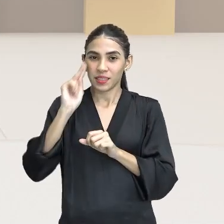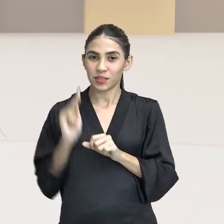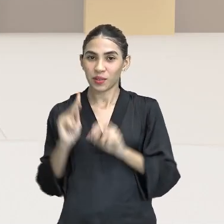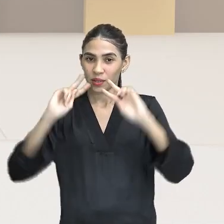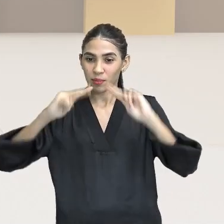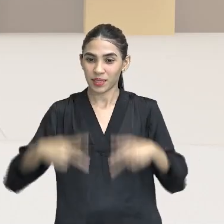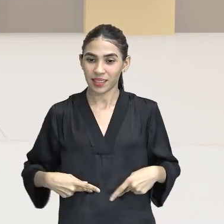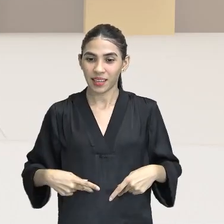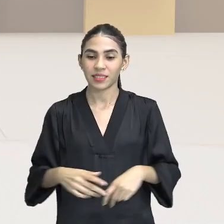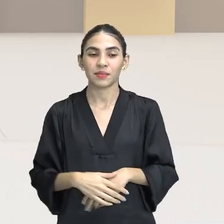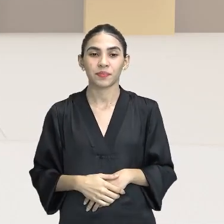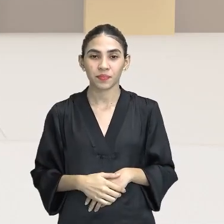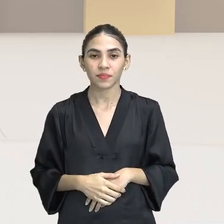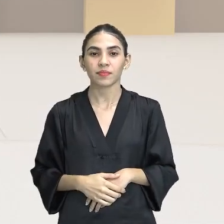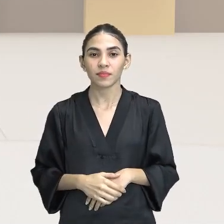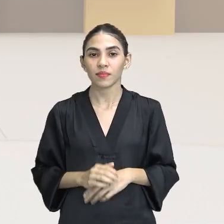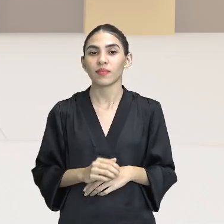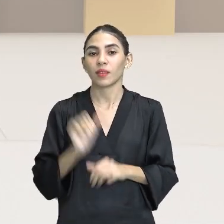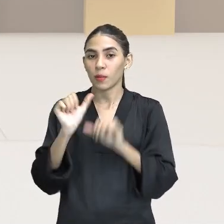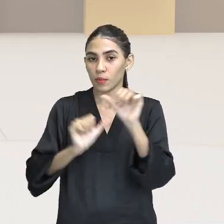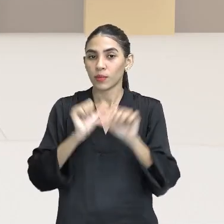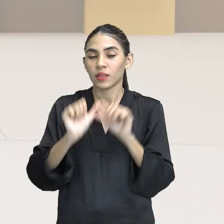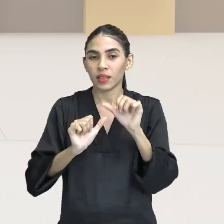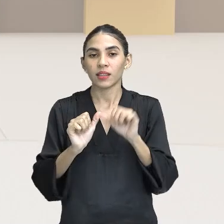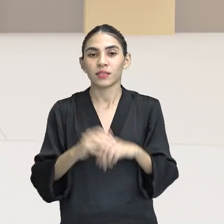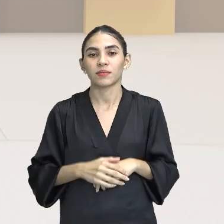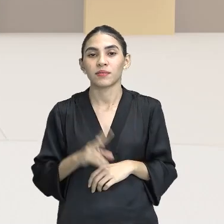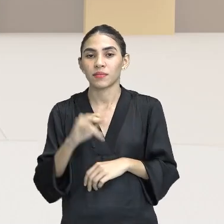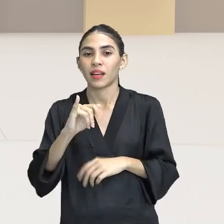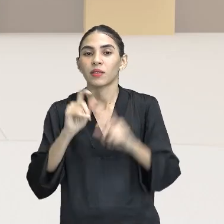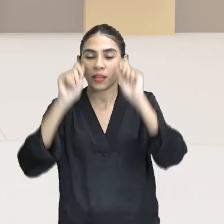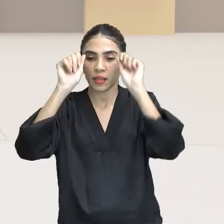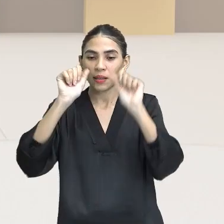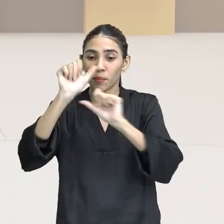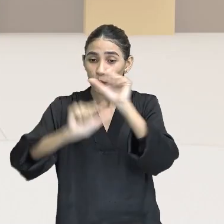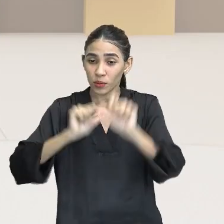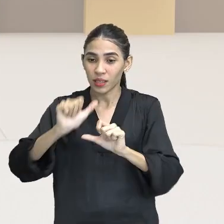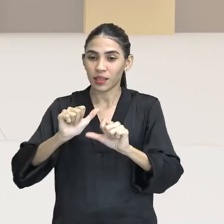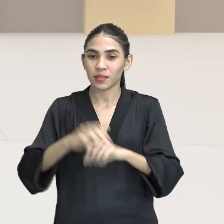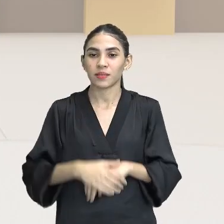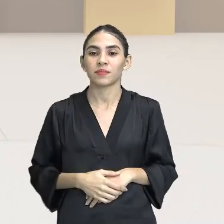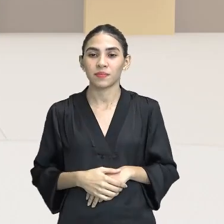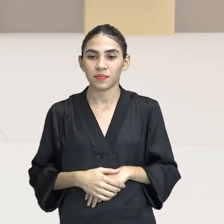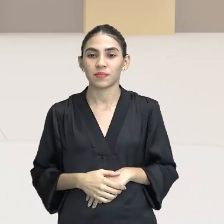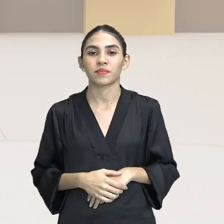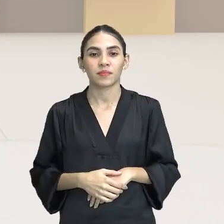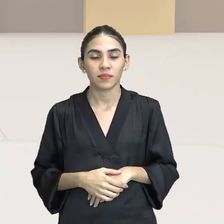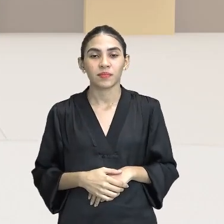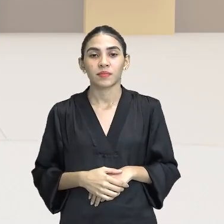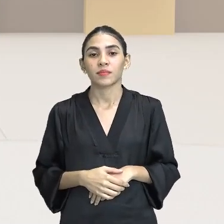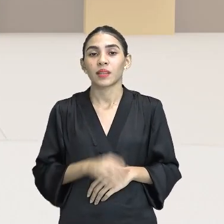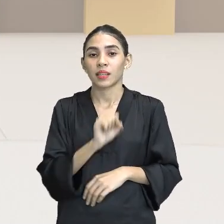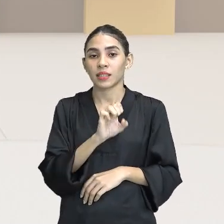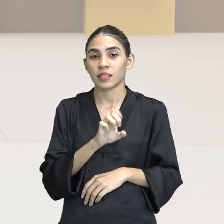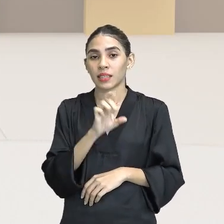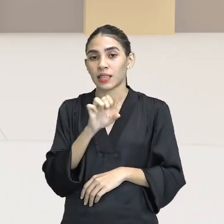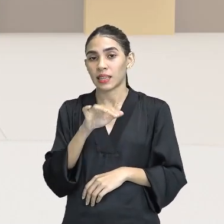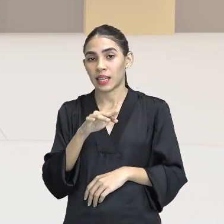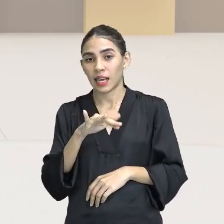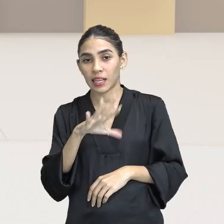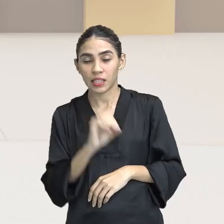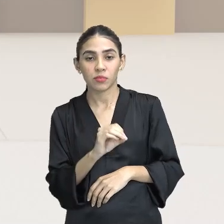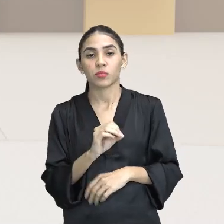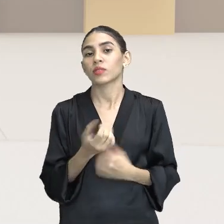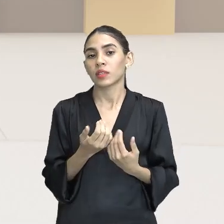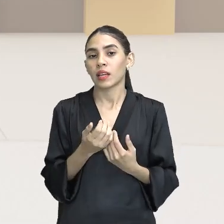da humanidade. Né? A história da humanidade vai mudando, ela vai se transformando aí. Olha, quanta coisa que a professora já falou. O sedentarismo, de repente, né?